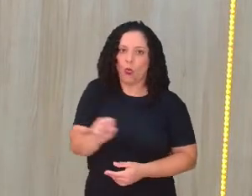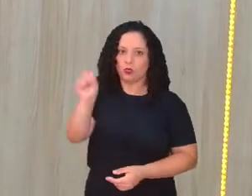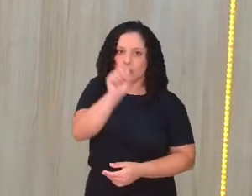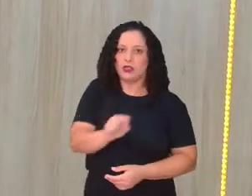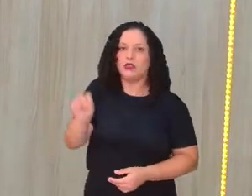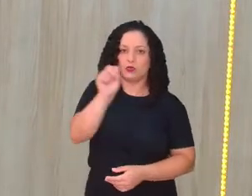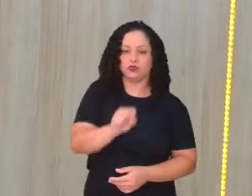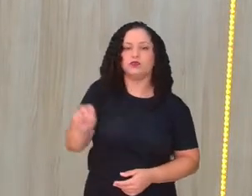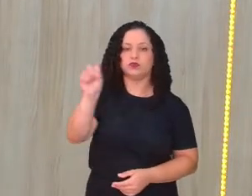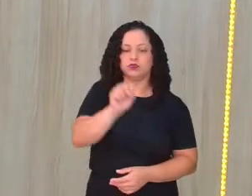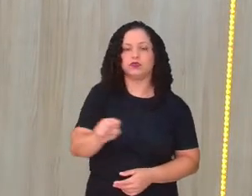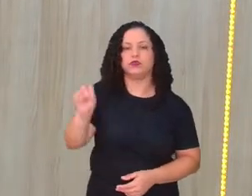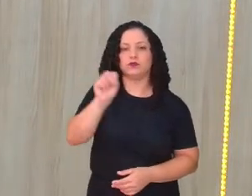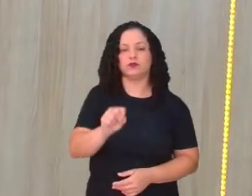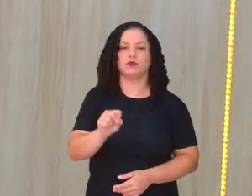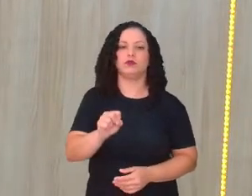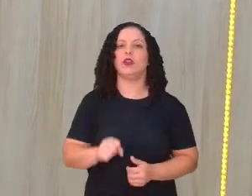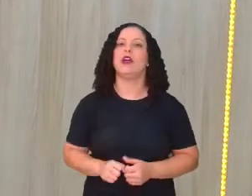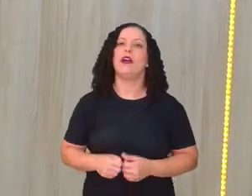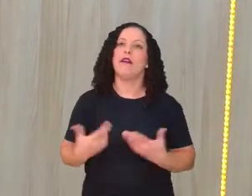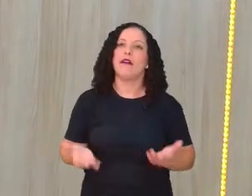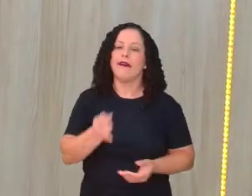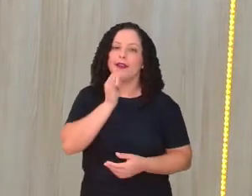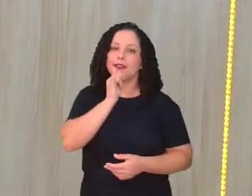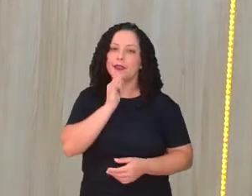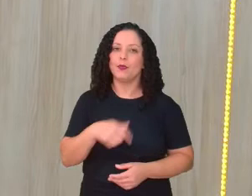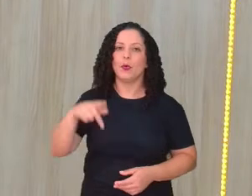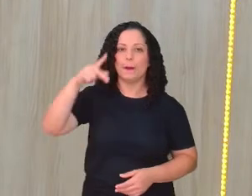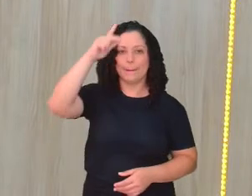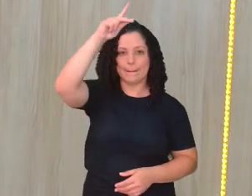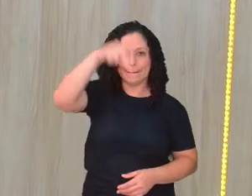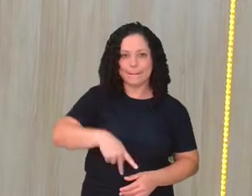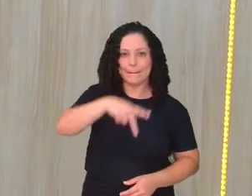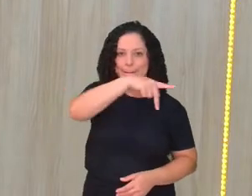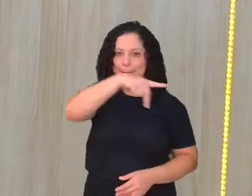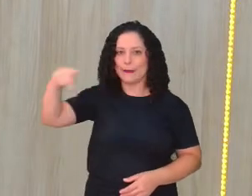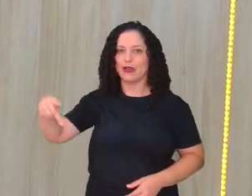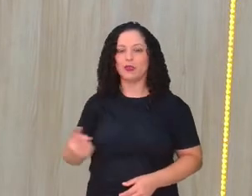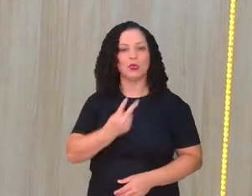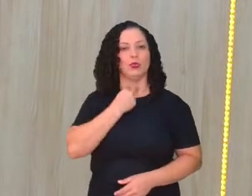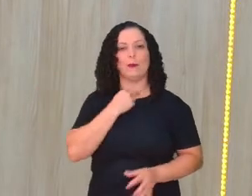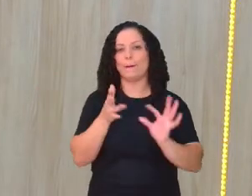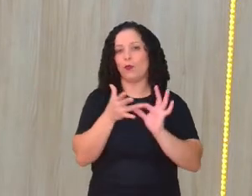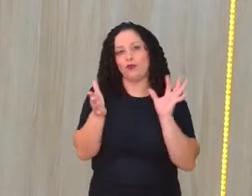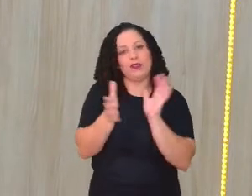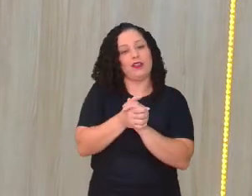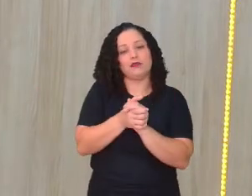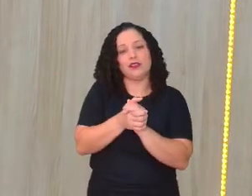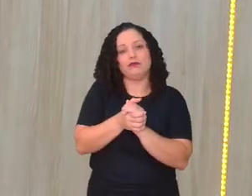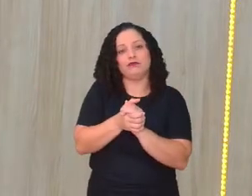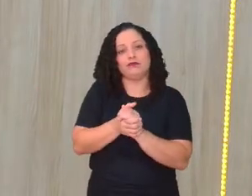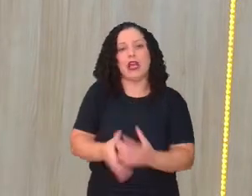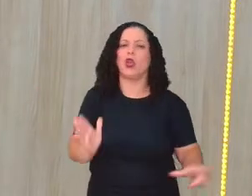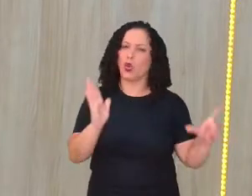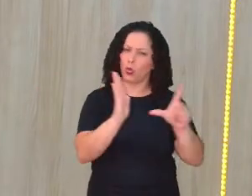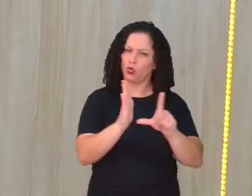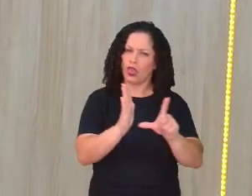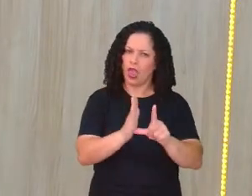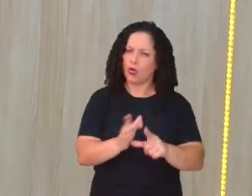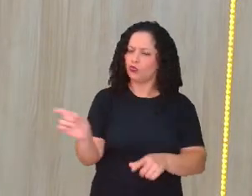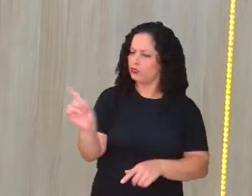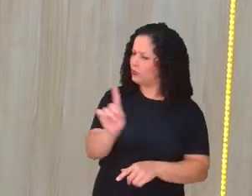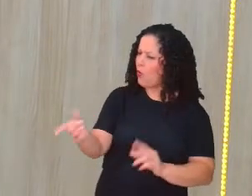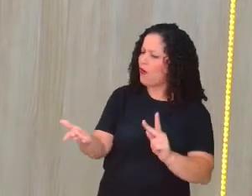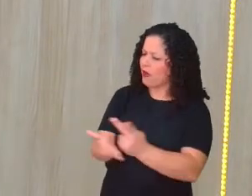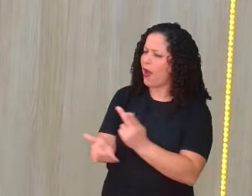sacerdotes, né, romanos eles tinham de casar. Certo? Então, para Lutero, o sacerdote podia casar, podia constituir